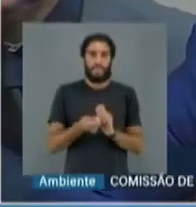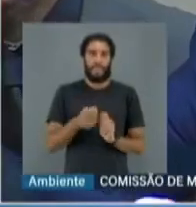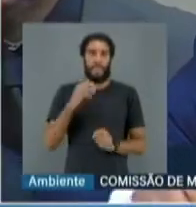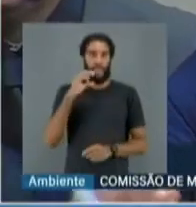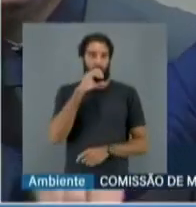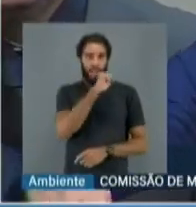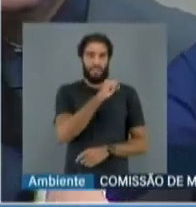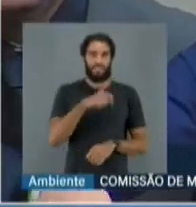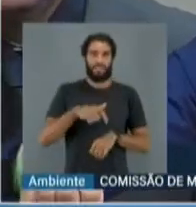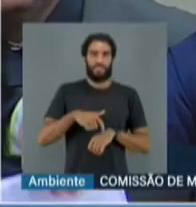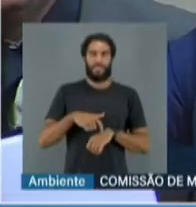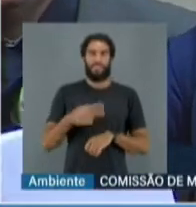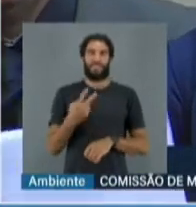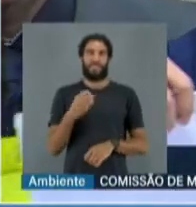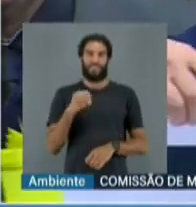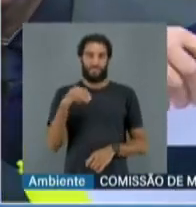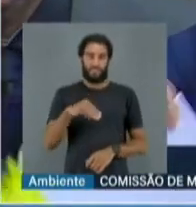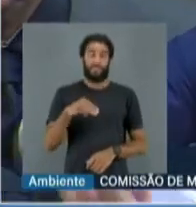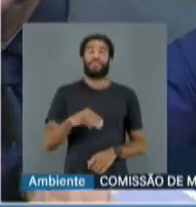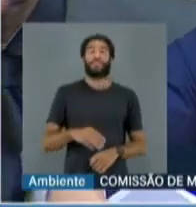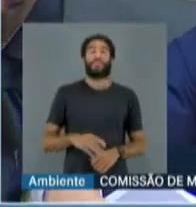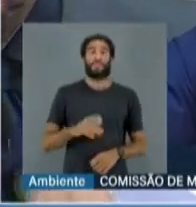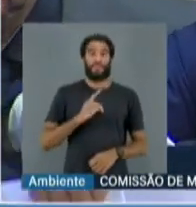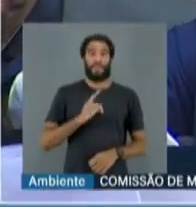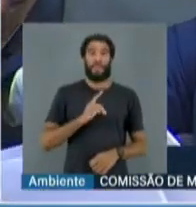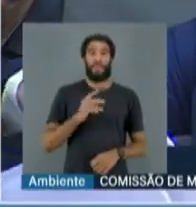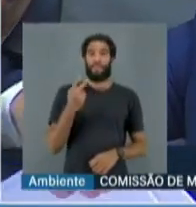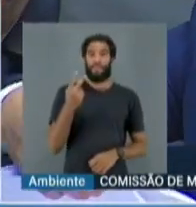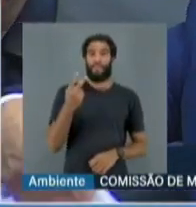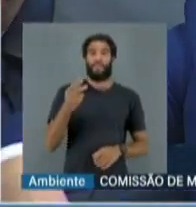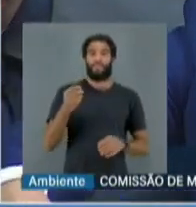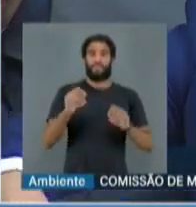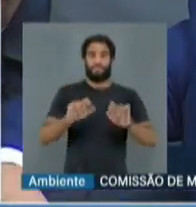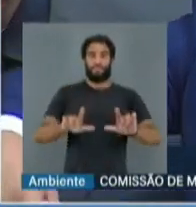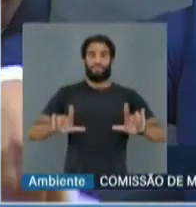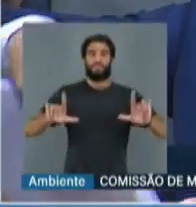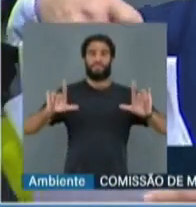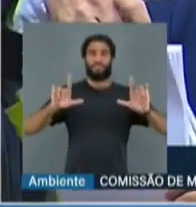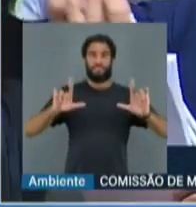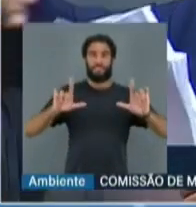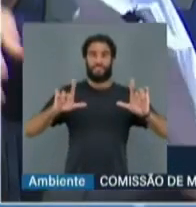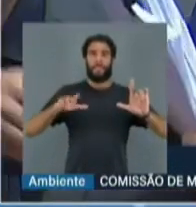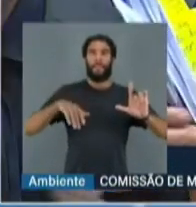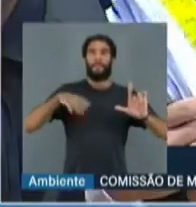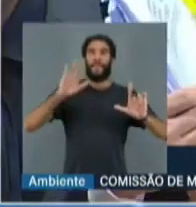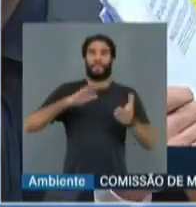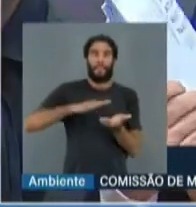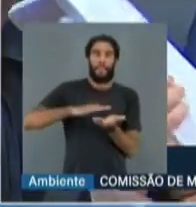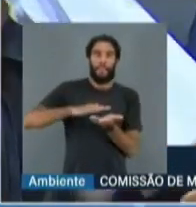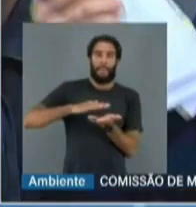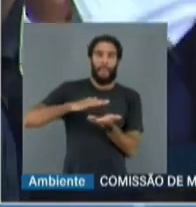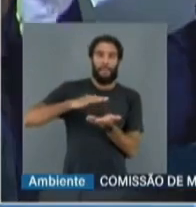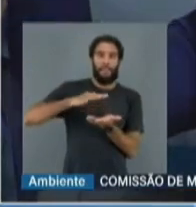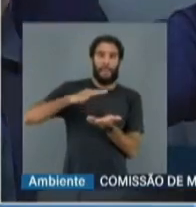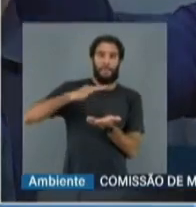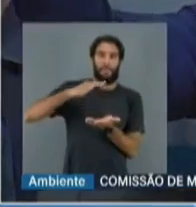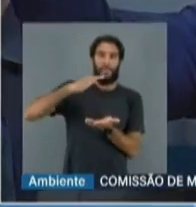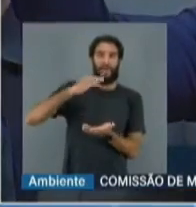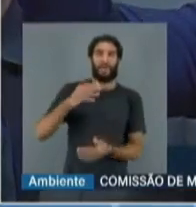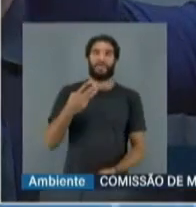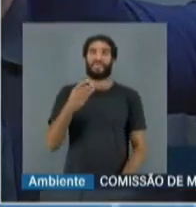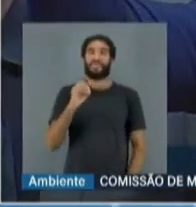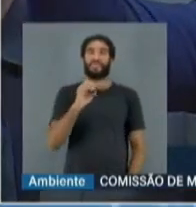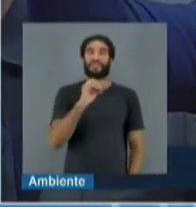primeiro depoente à comissão, que veio na condição de testemunha. Estou falando do ex-diretor-geral da Polícia Rodoviária